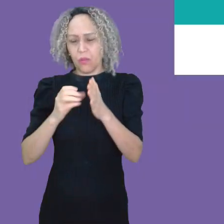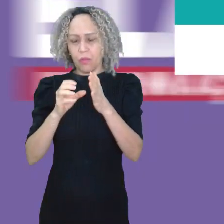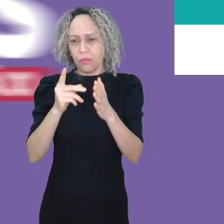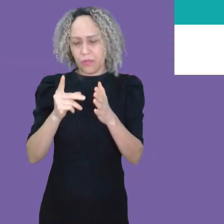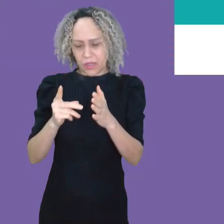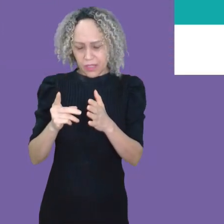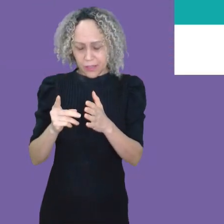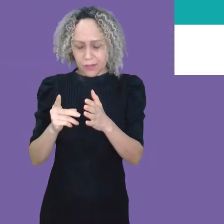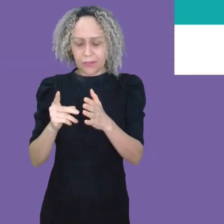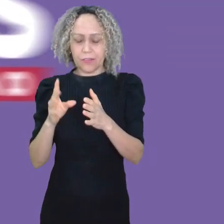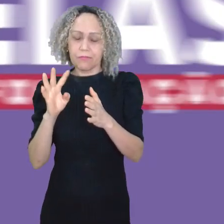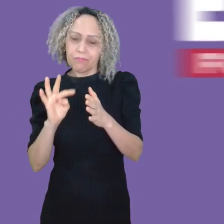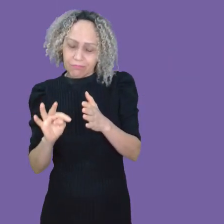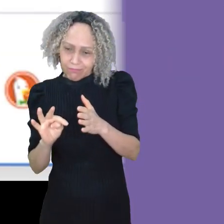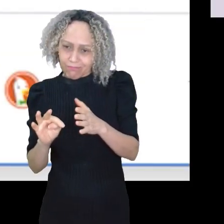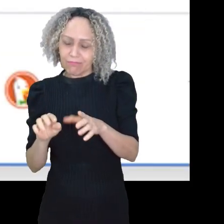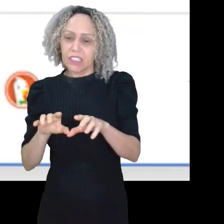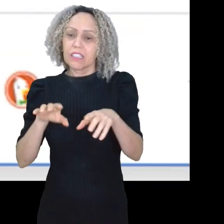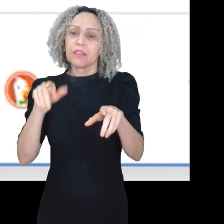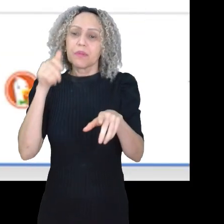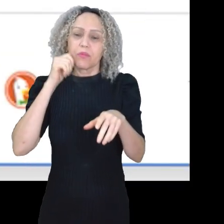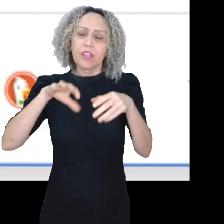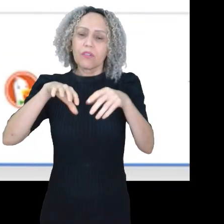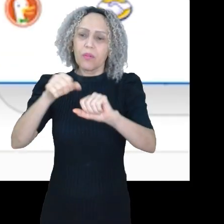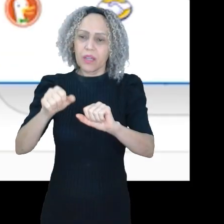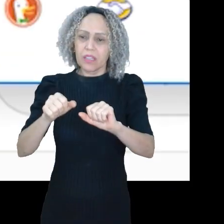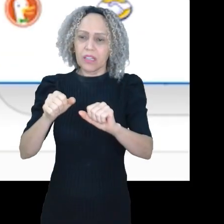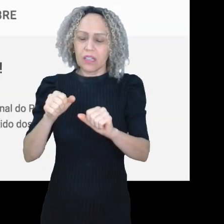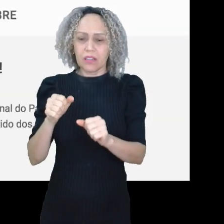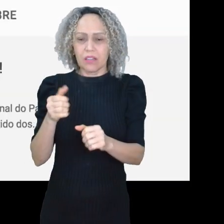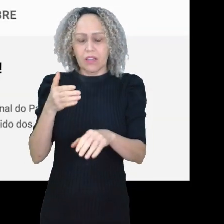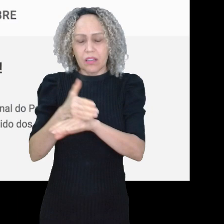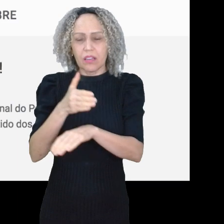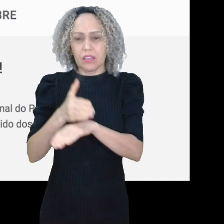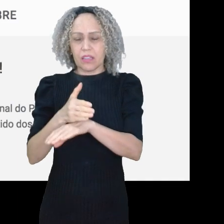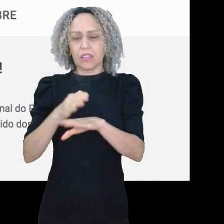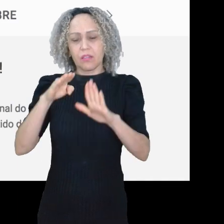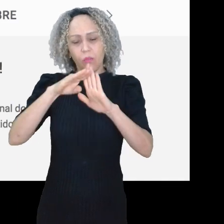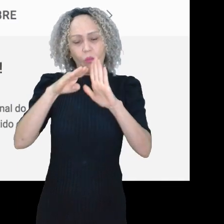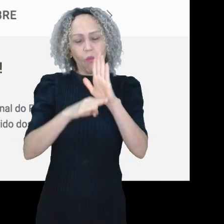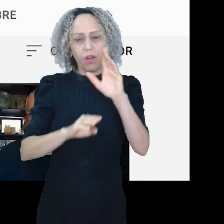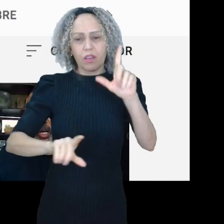Acesse todas as aulas disponíveis na playlist TV Elas por Elas Formação